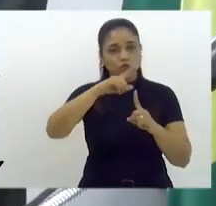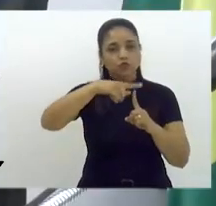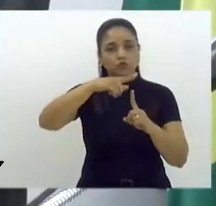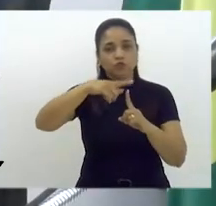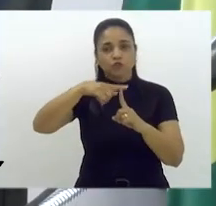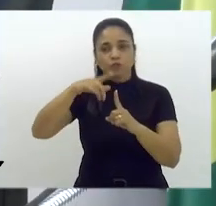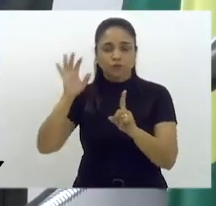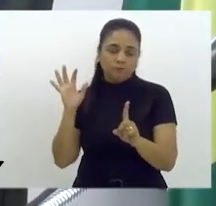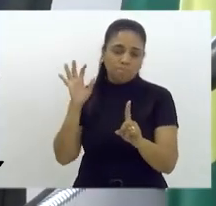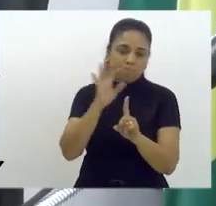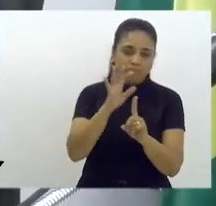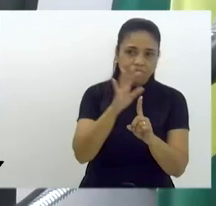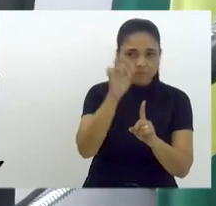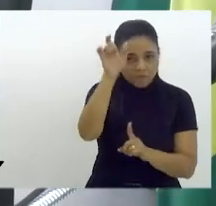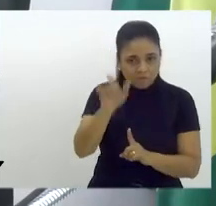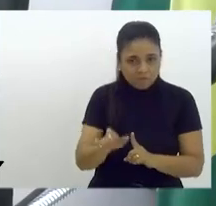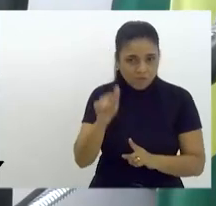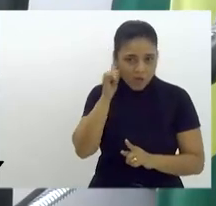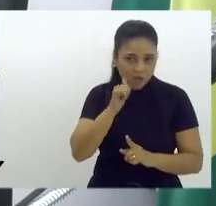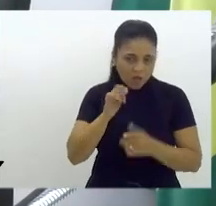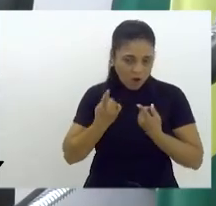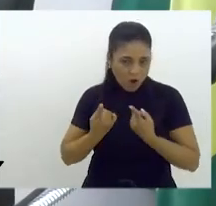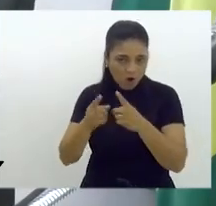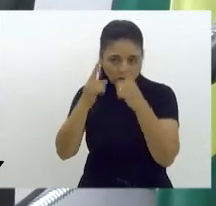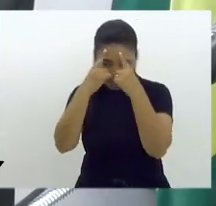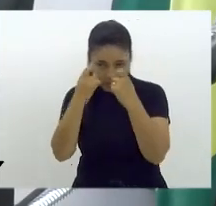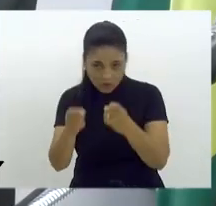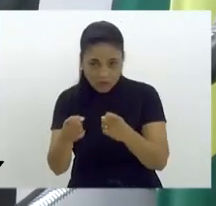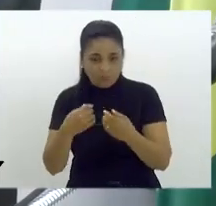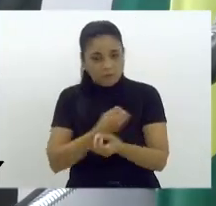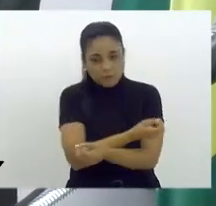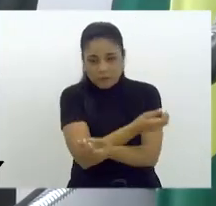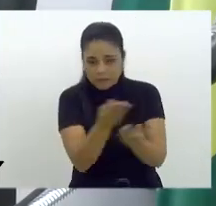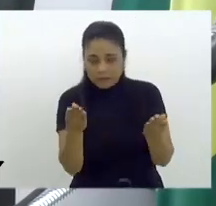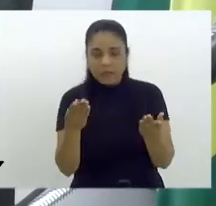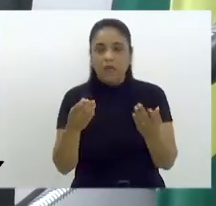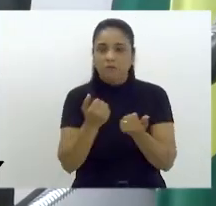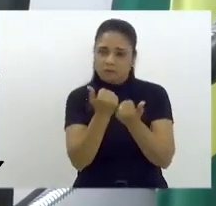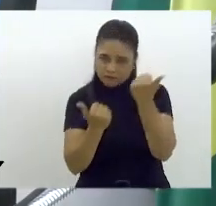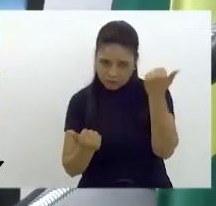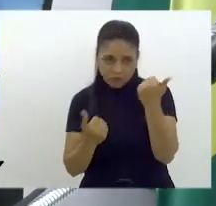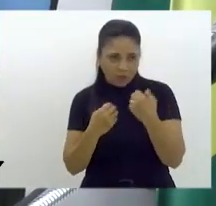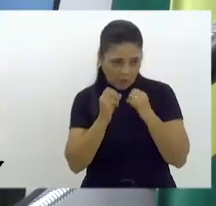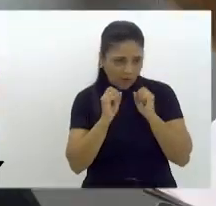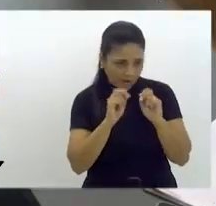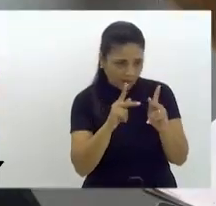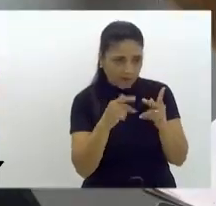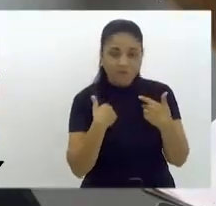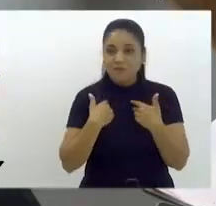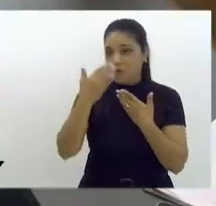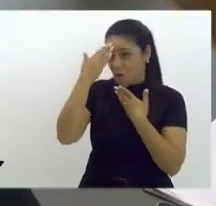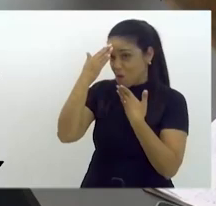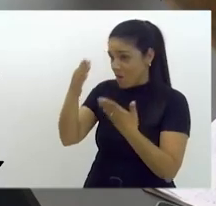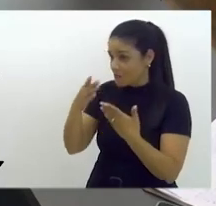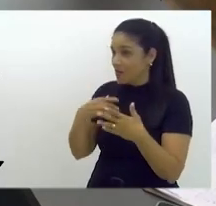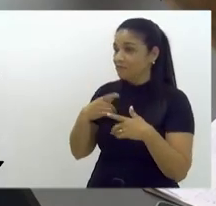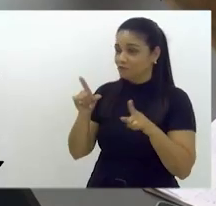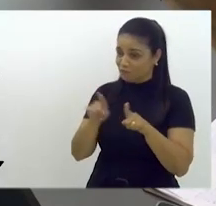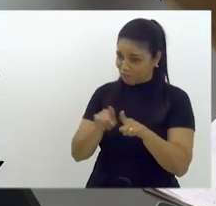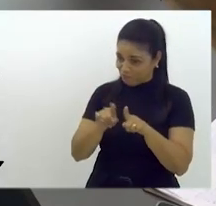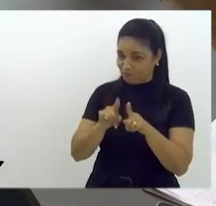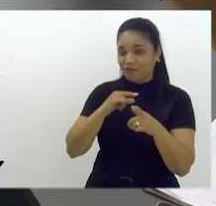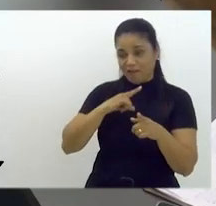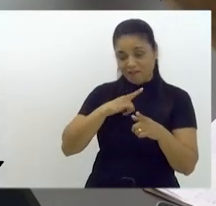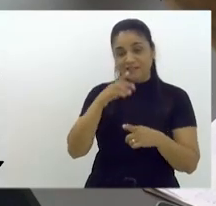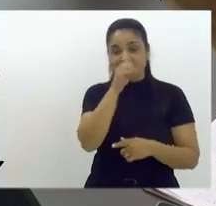na primeira algumas coisas então só queria registrar que vamos entregar para os assessores aqui OK muito obrigado já temos dever de casa para o final de semana